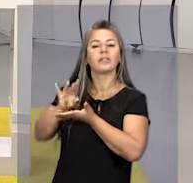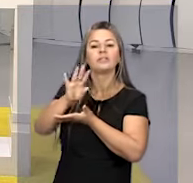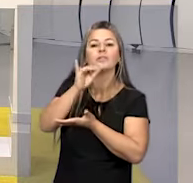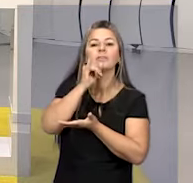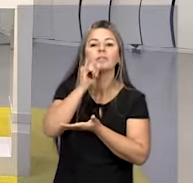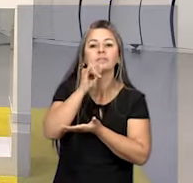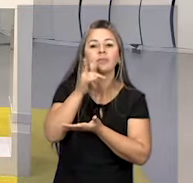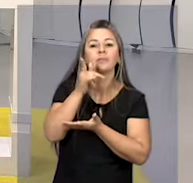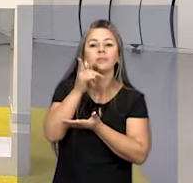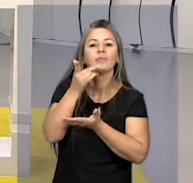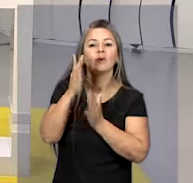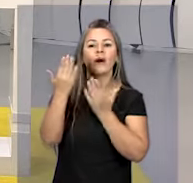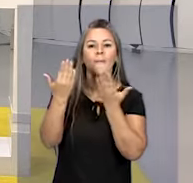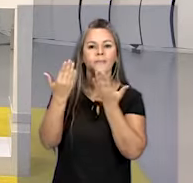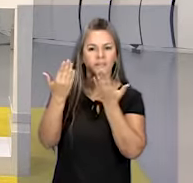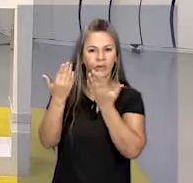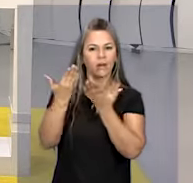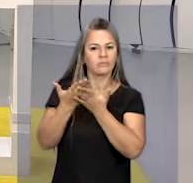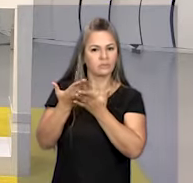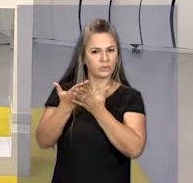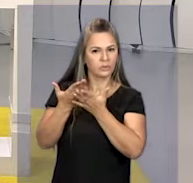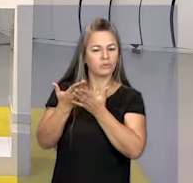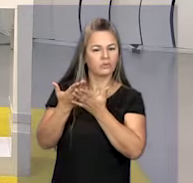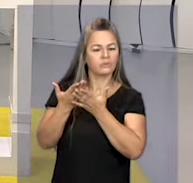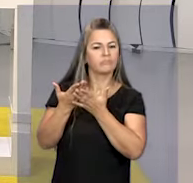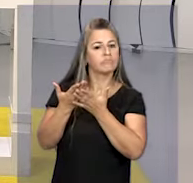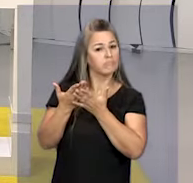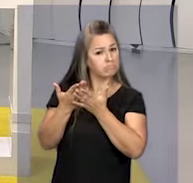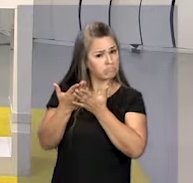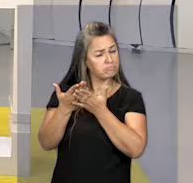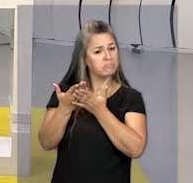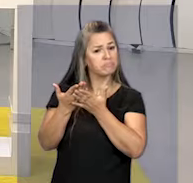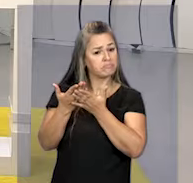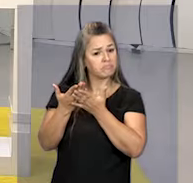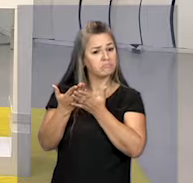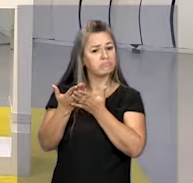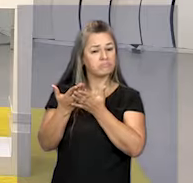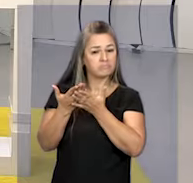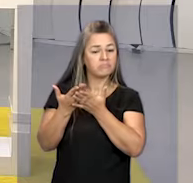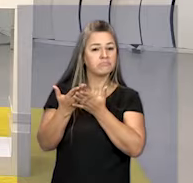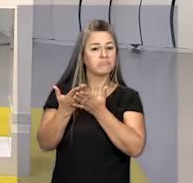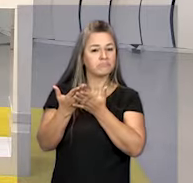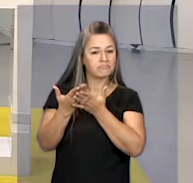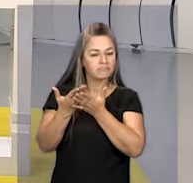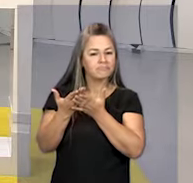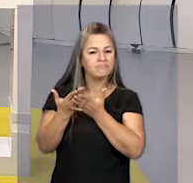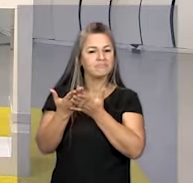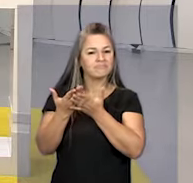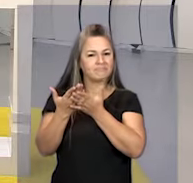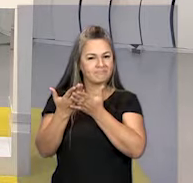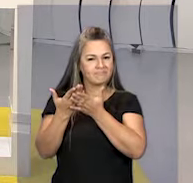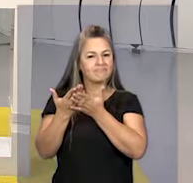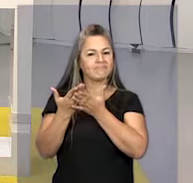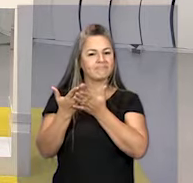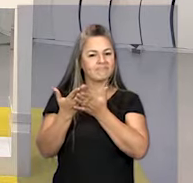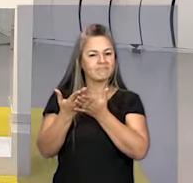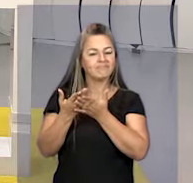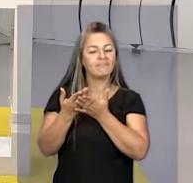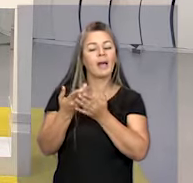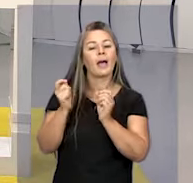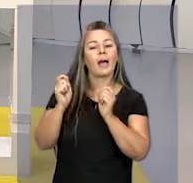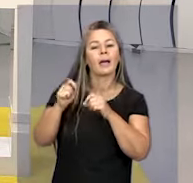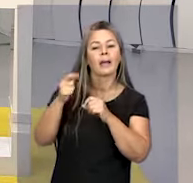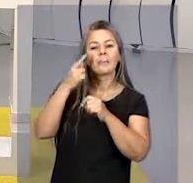psicologia. Então, muitas histórias de mitologia, eles acabam sendo utilizados em outras áreas do